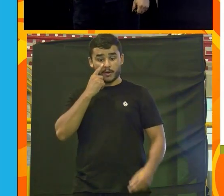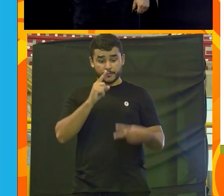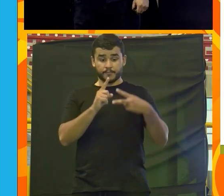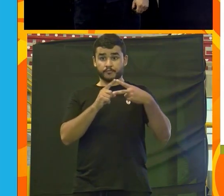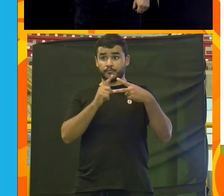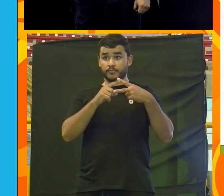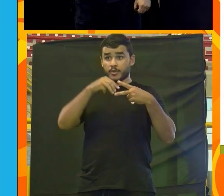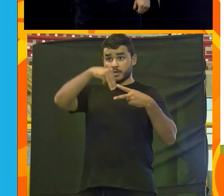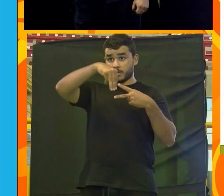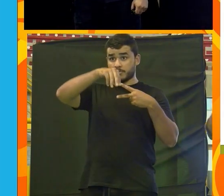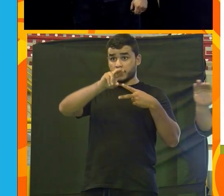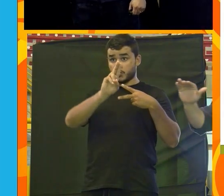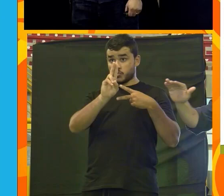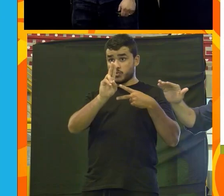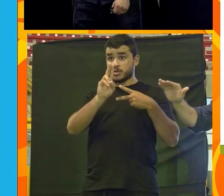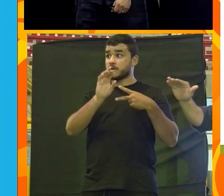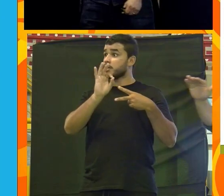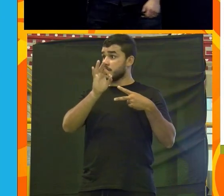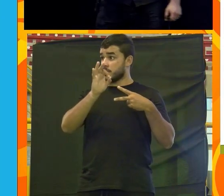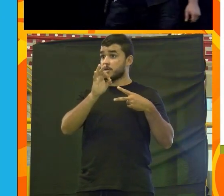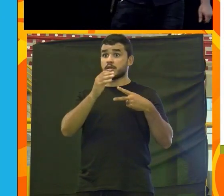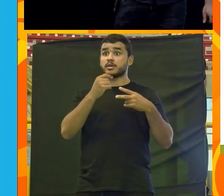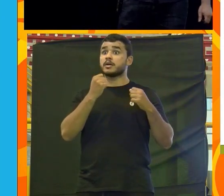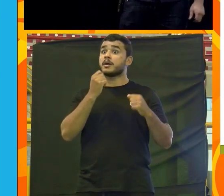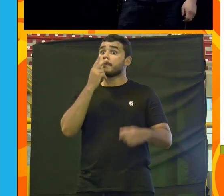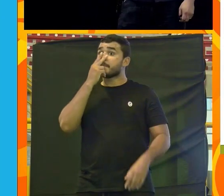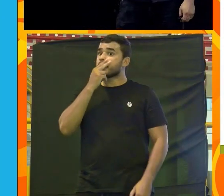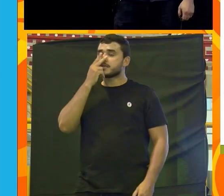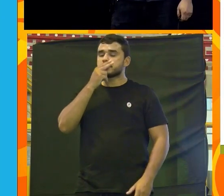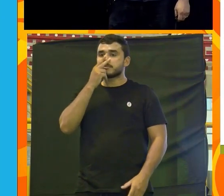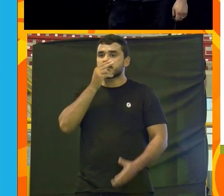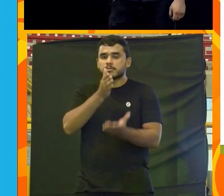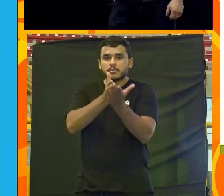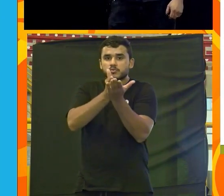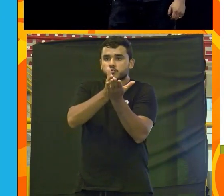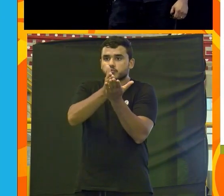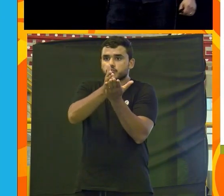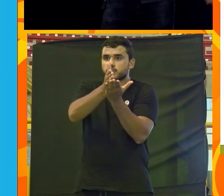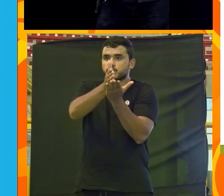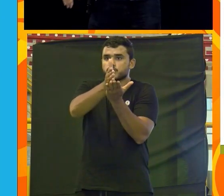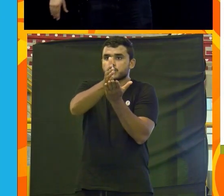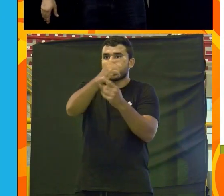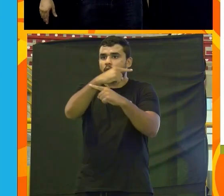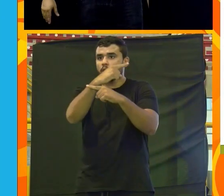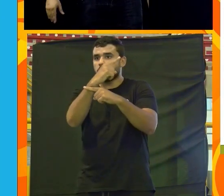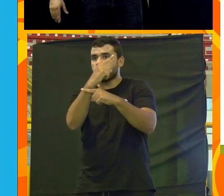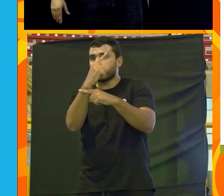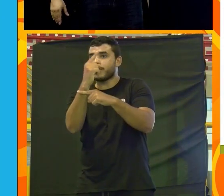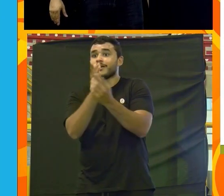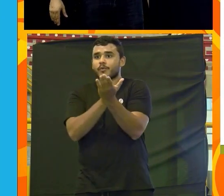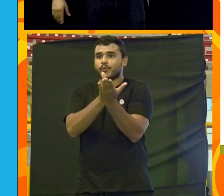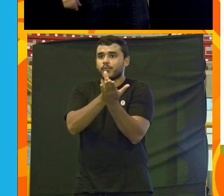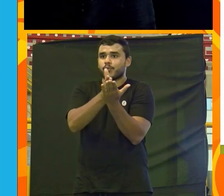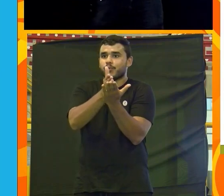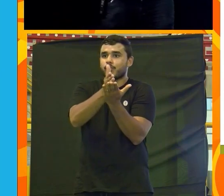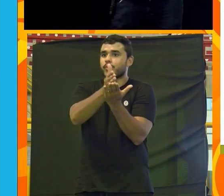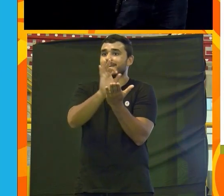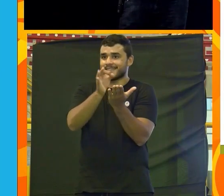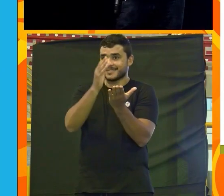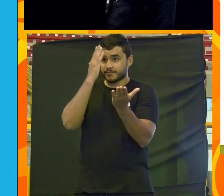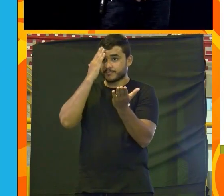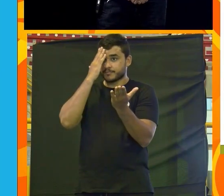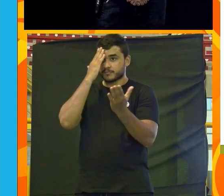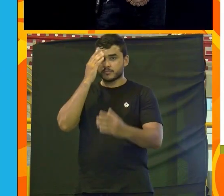movimento uniforme, a velocidade tem que ser sempre o quê? Constante. Olha para o gráfico ali.